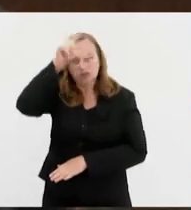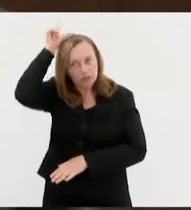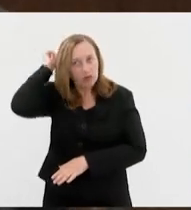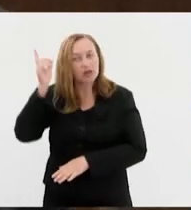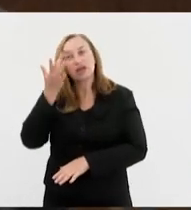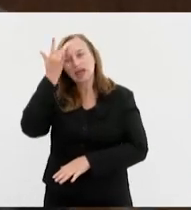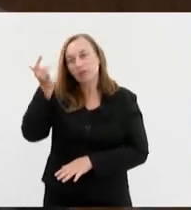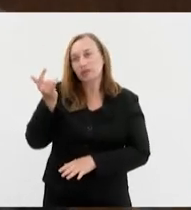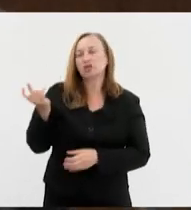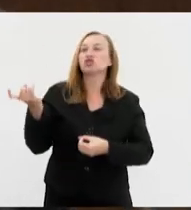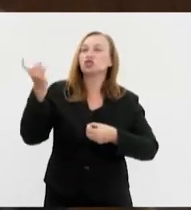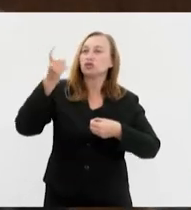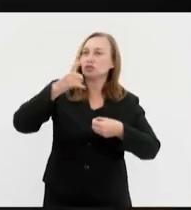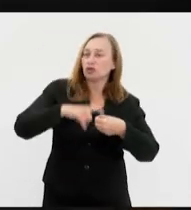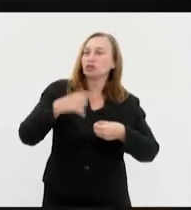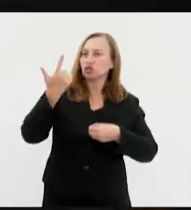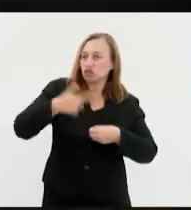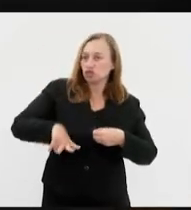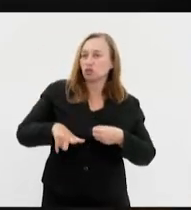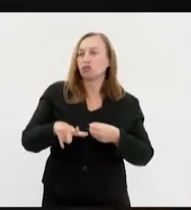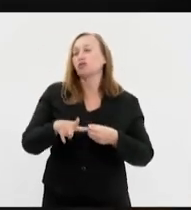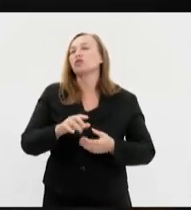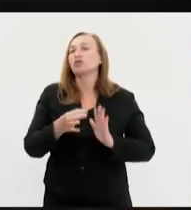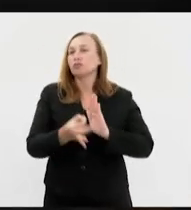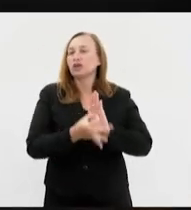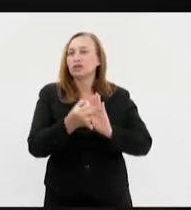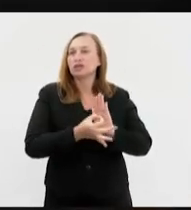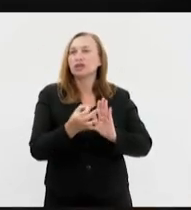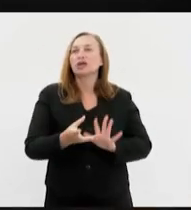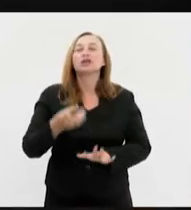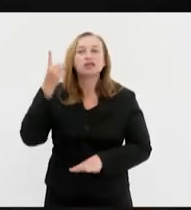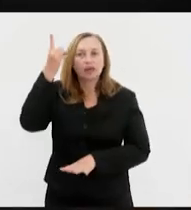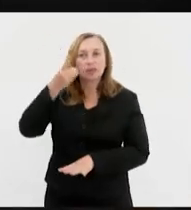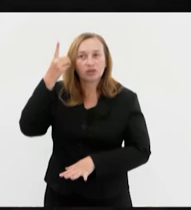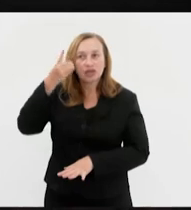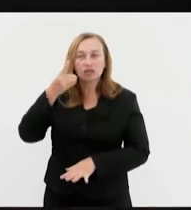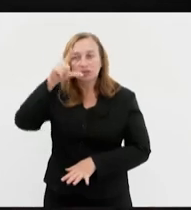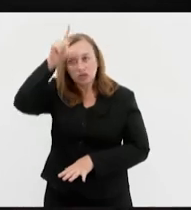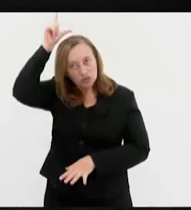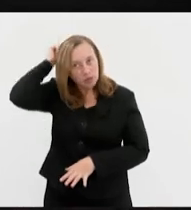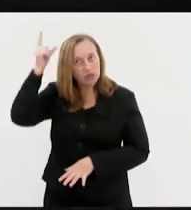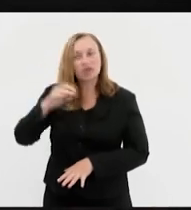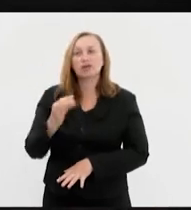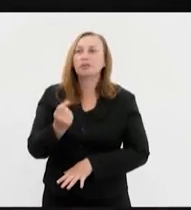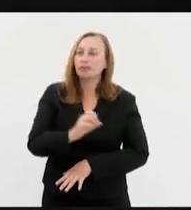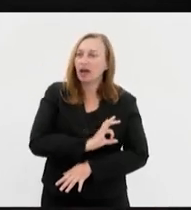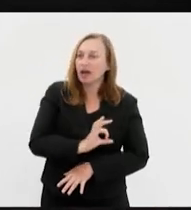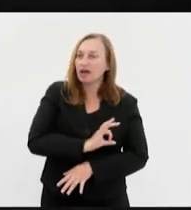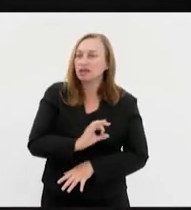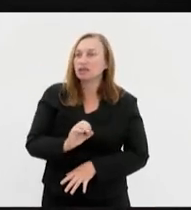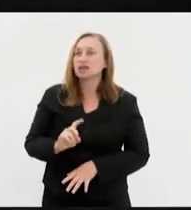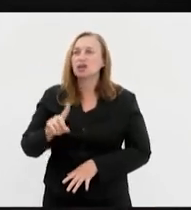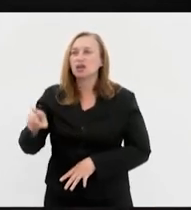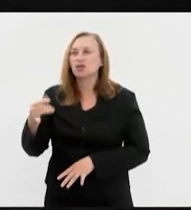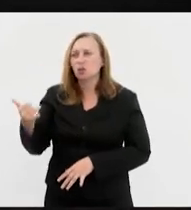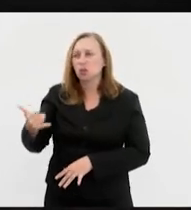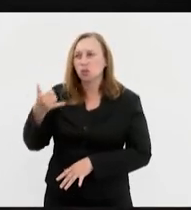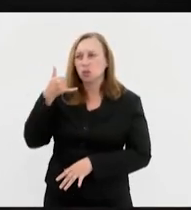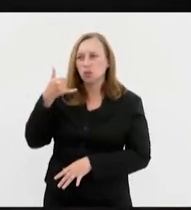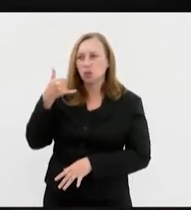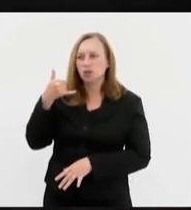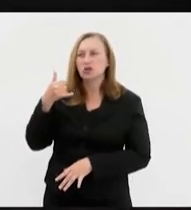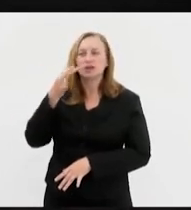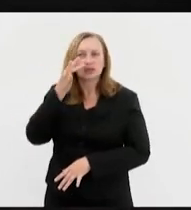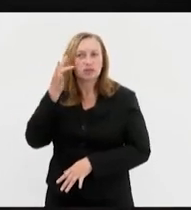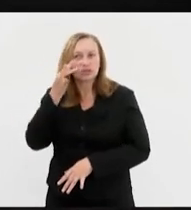amanhã republica. Vamos já discutir com o deputado Luiz Paulo, deputada Matos, se inscreveram. Tenta um contato aí, você e Serginho, com o